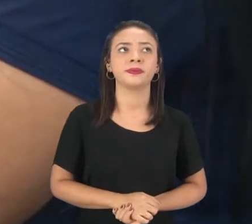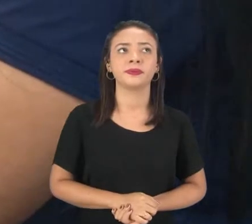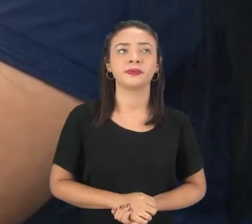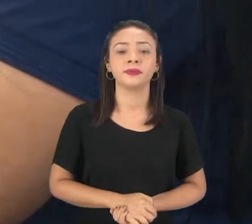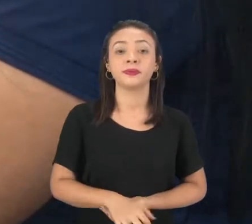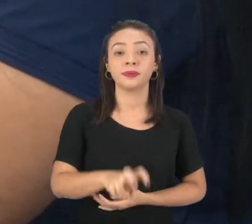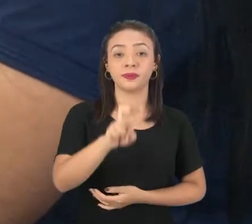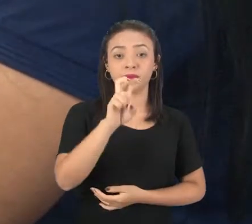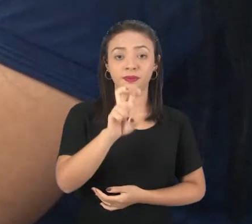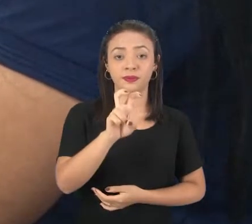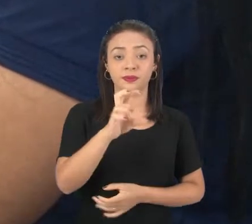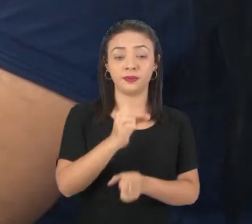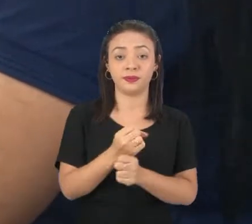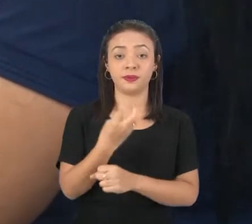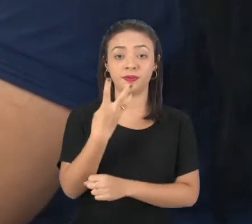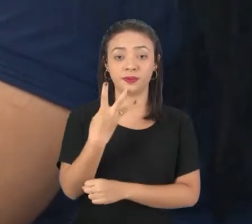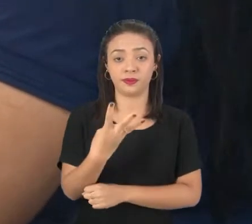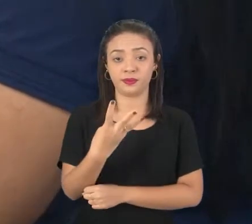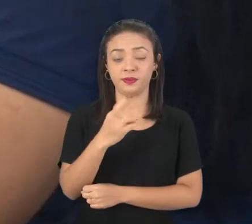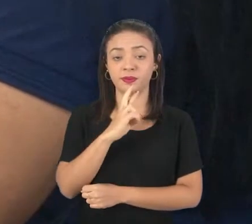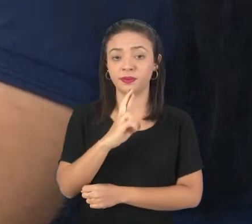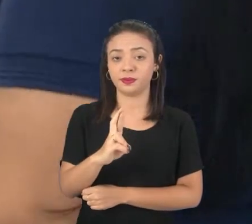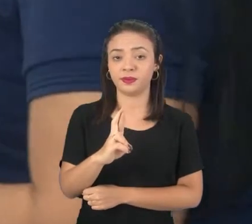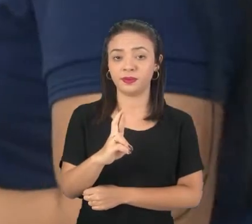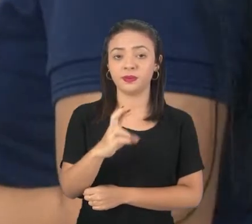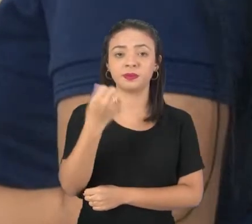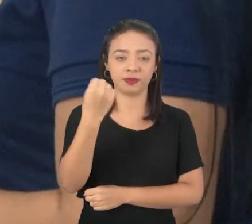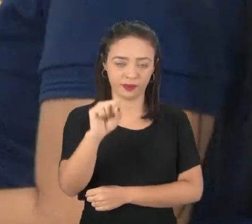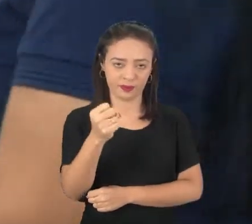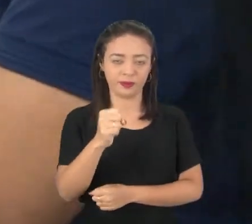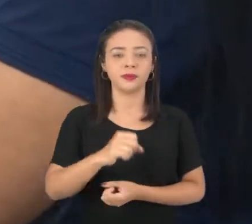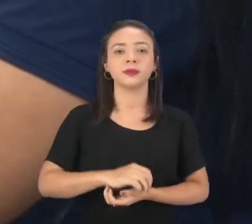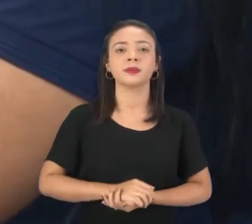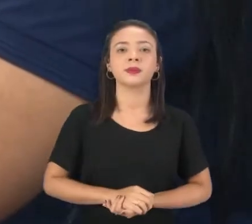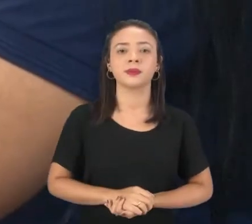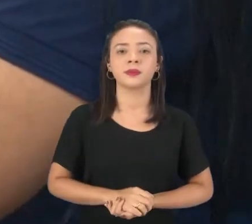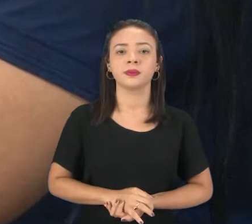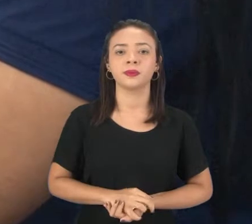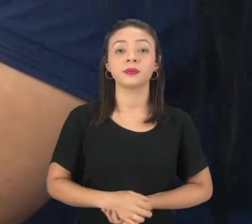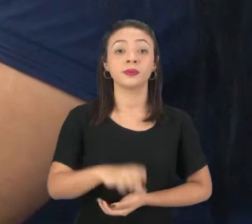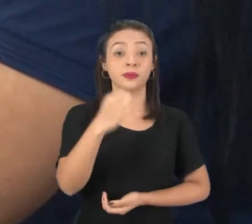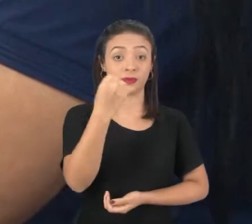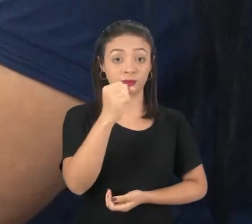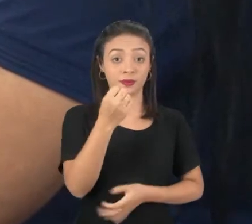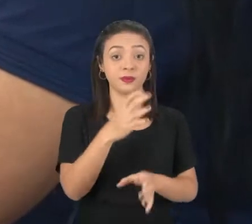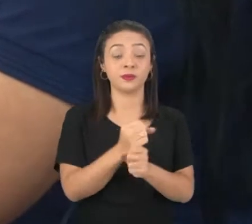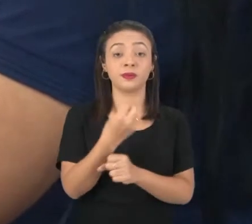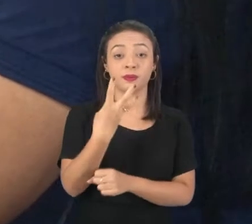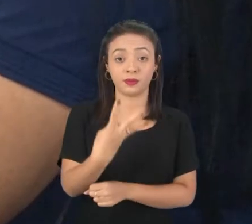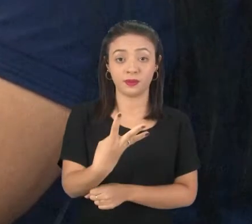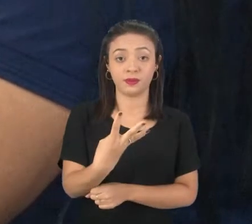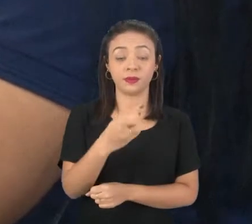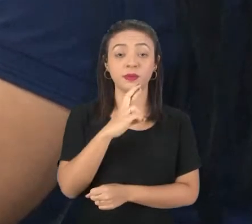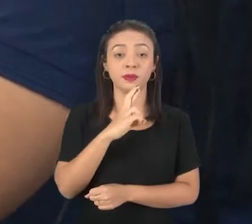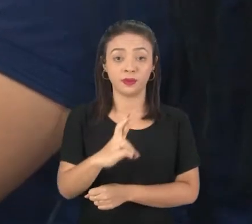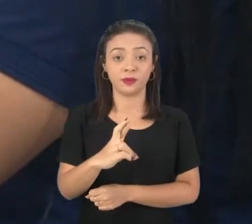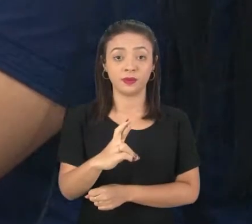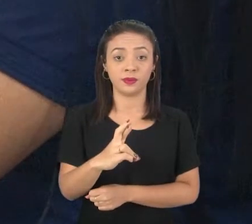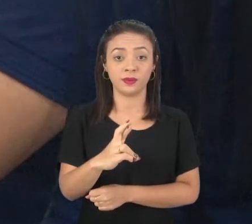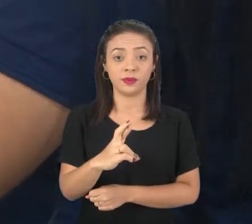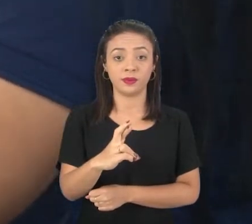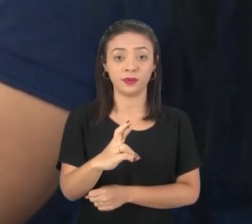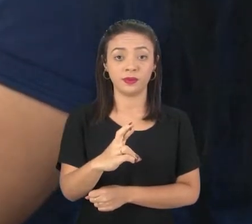esses 25 mais 3 há 8 mais três